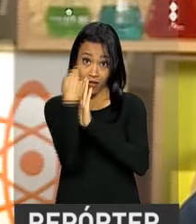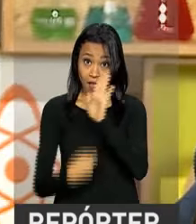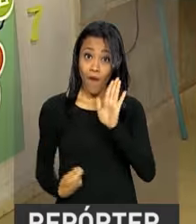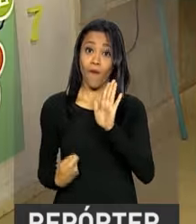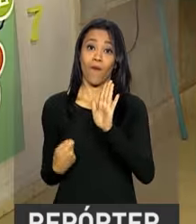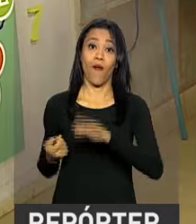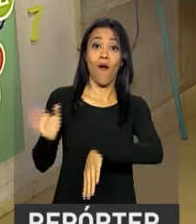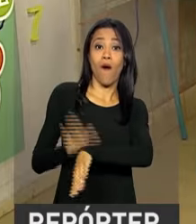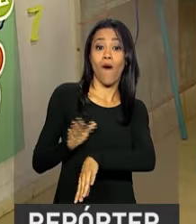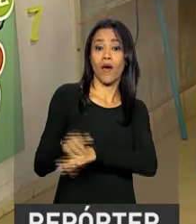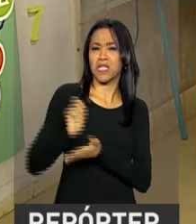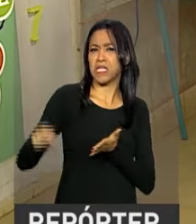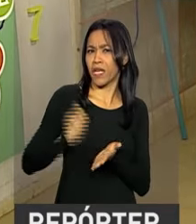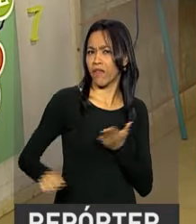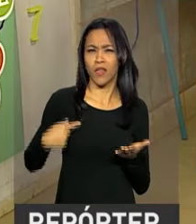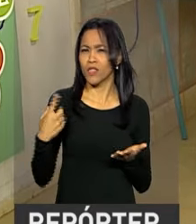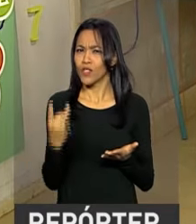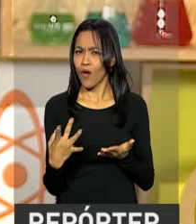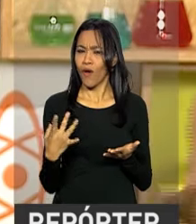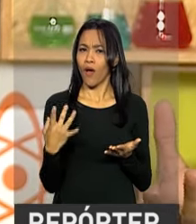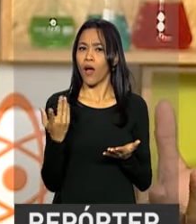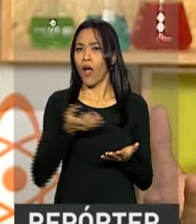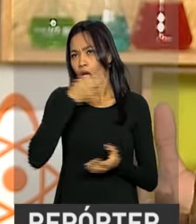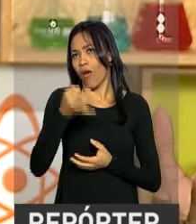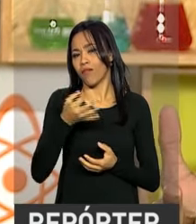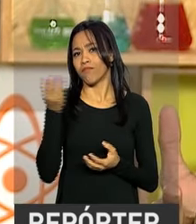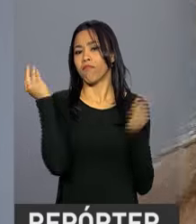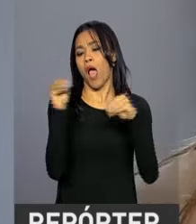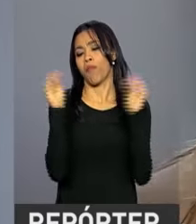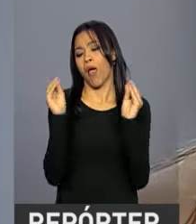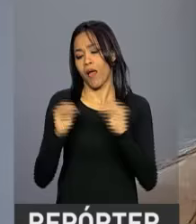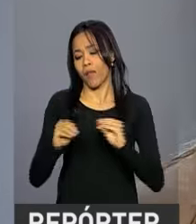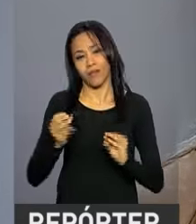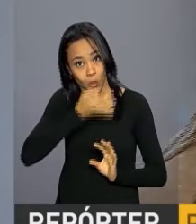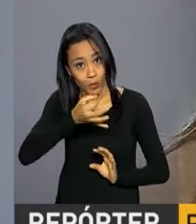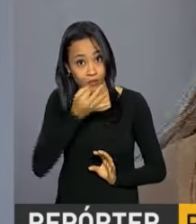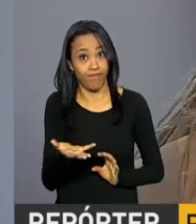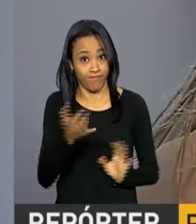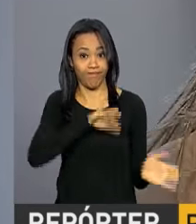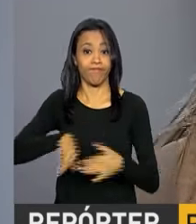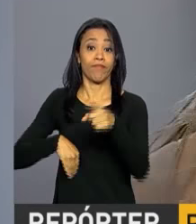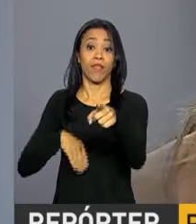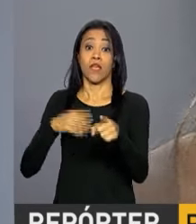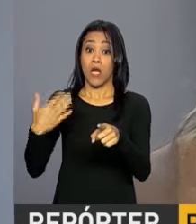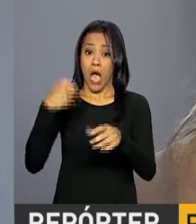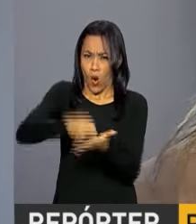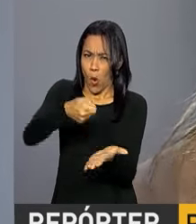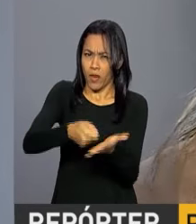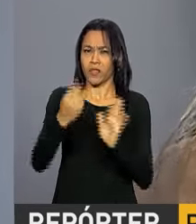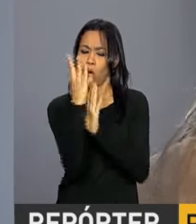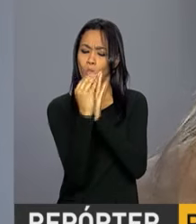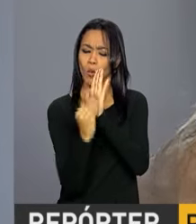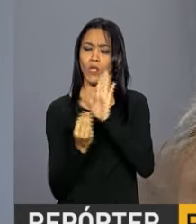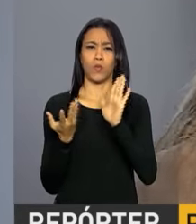escrever mas não basta expor fatos tem que argumentar a cobrança maior é de conteúdo mais do que de forma